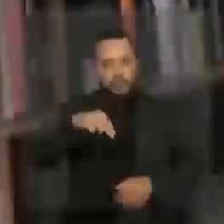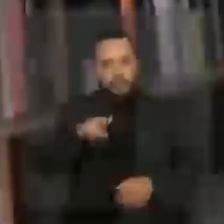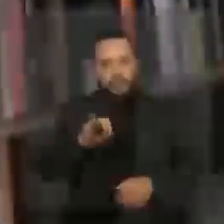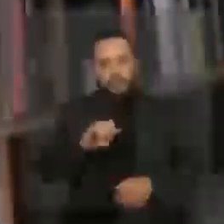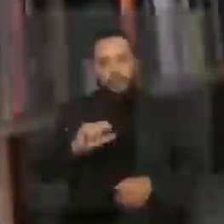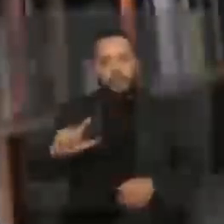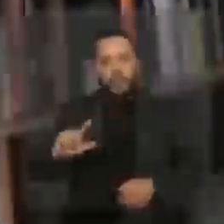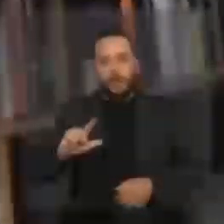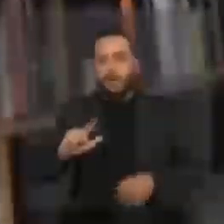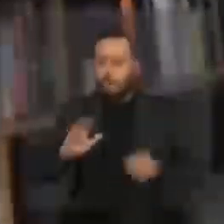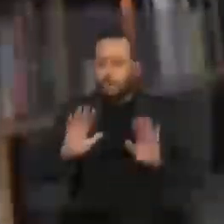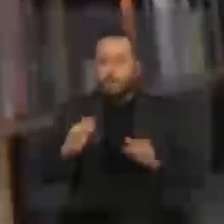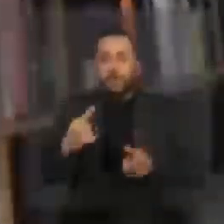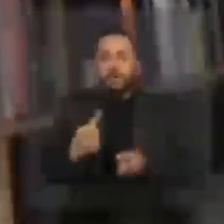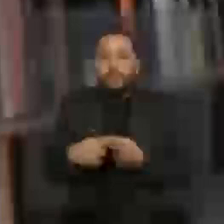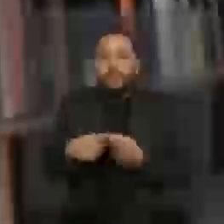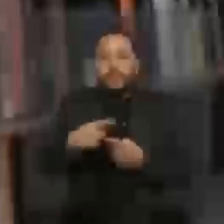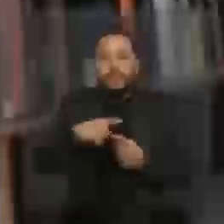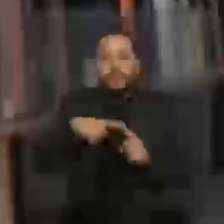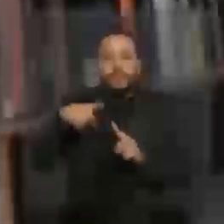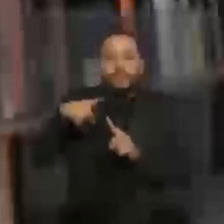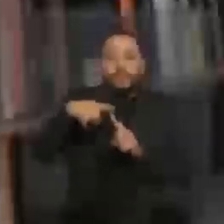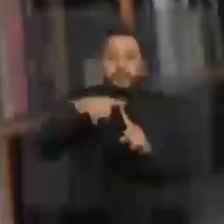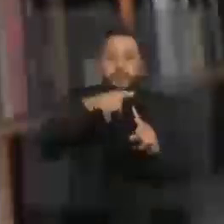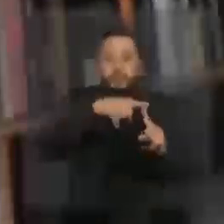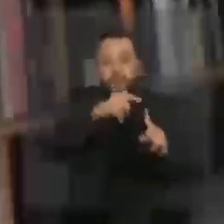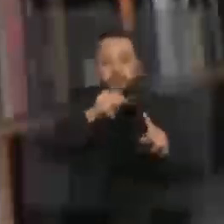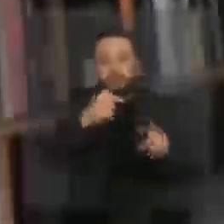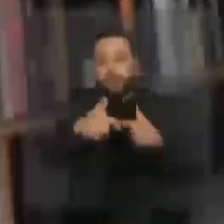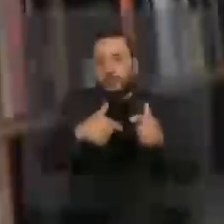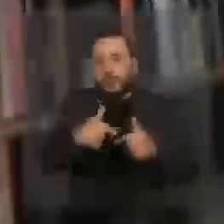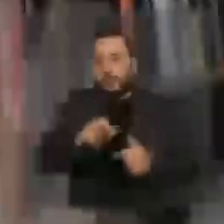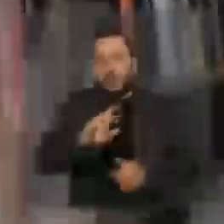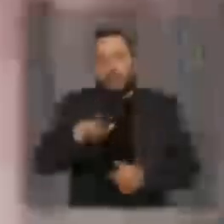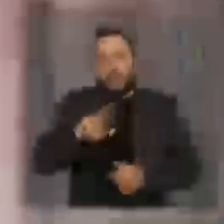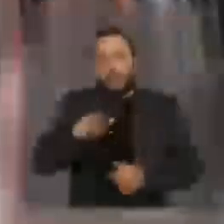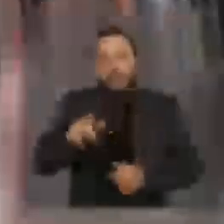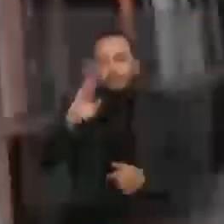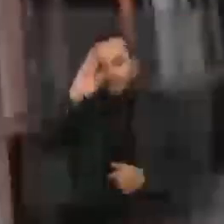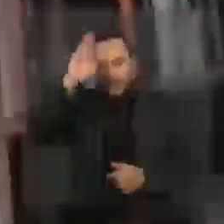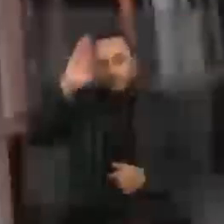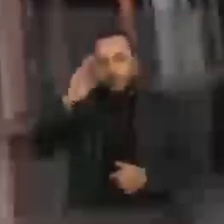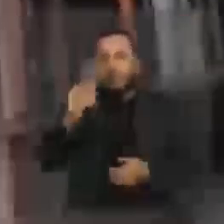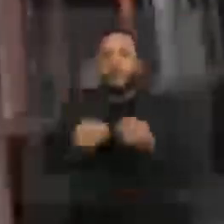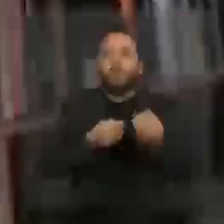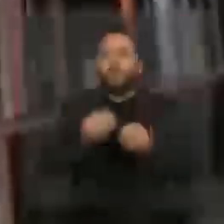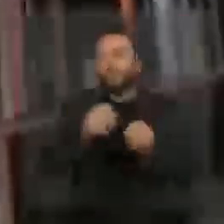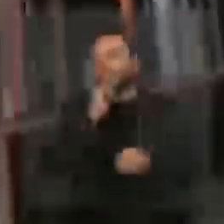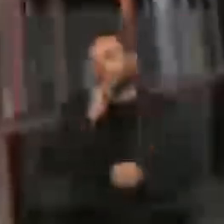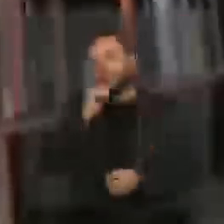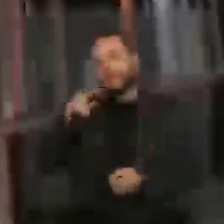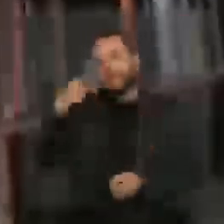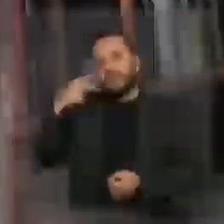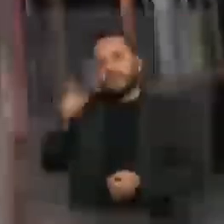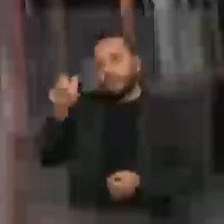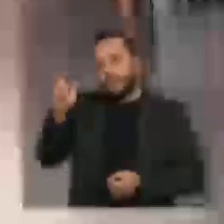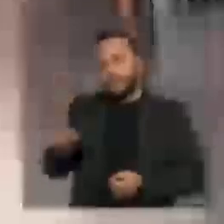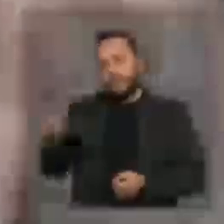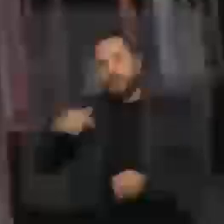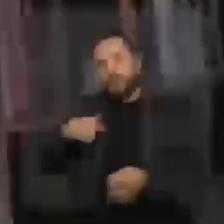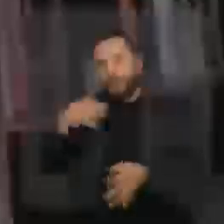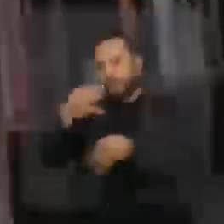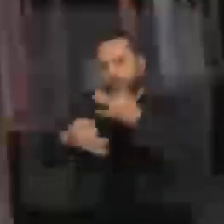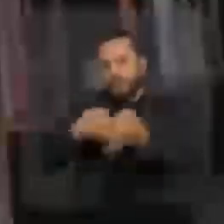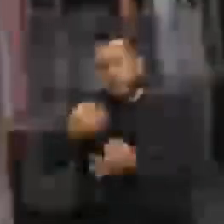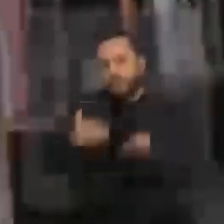estava incluída nas hipóteses de serviços essenciais, por exemplo, acho até que o vereador José Turim fez uma